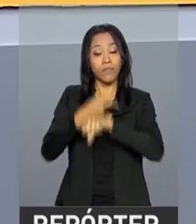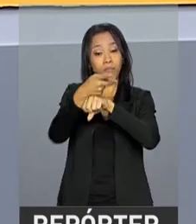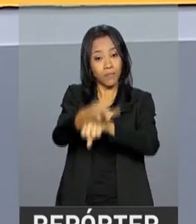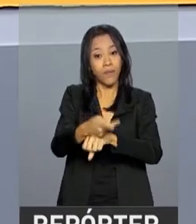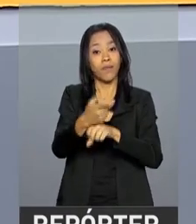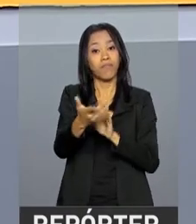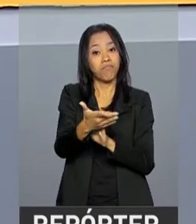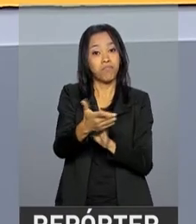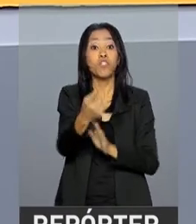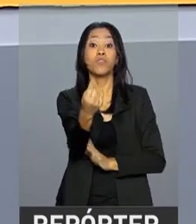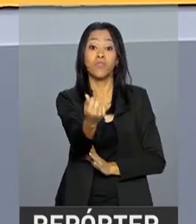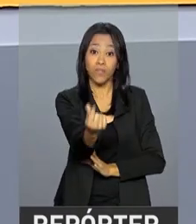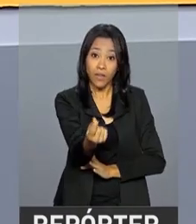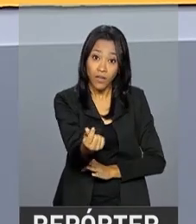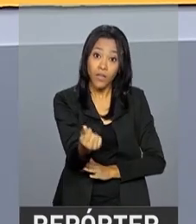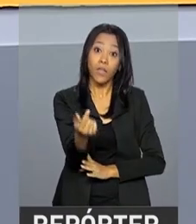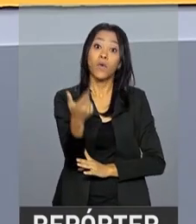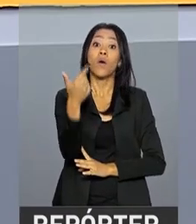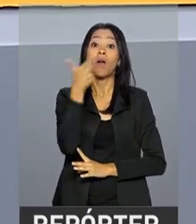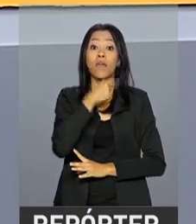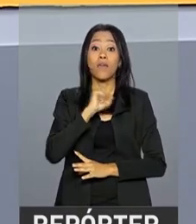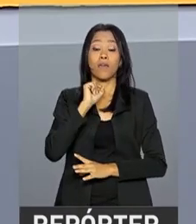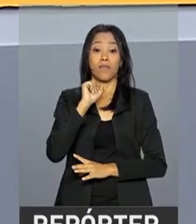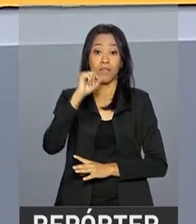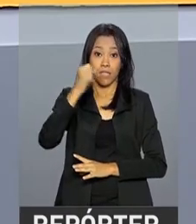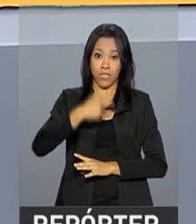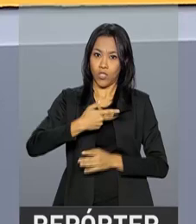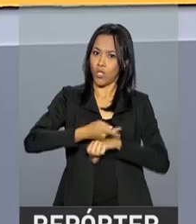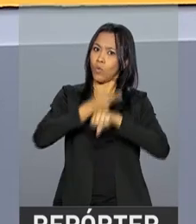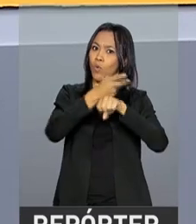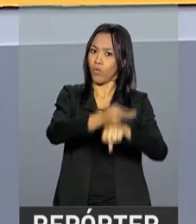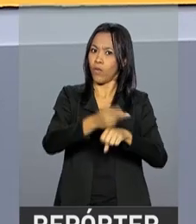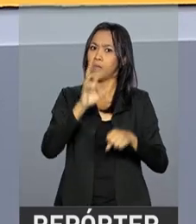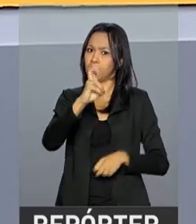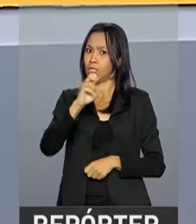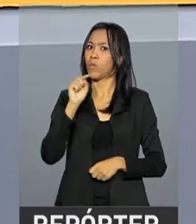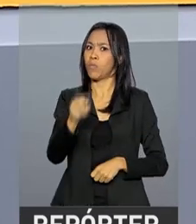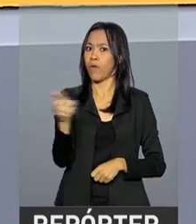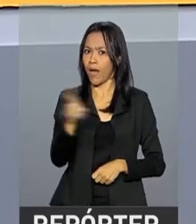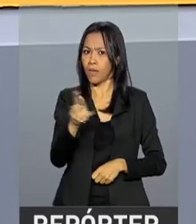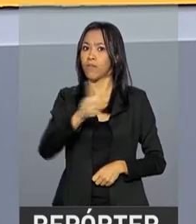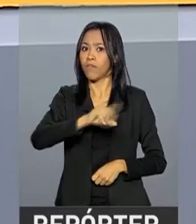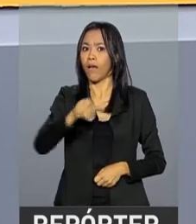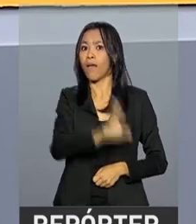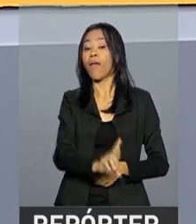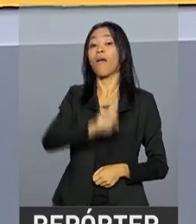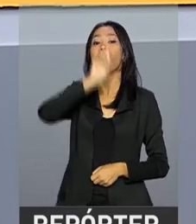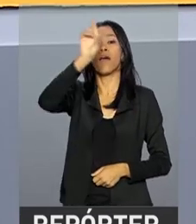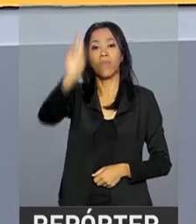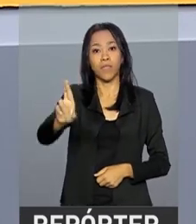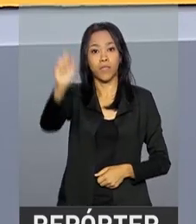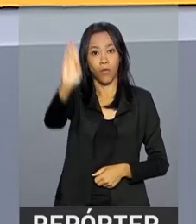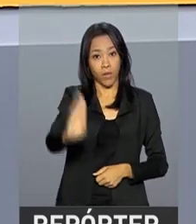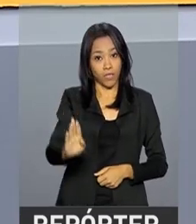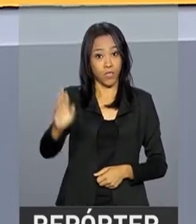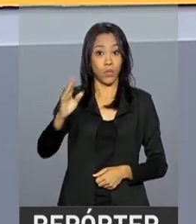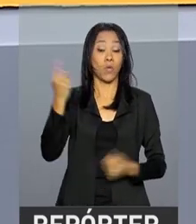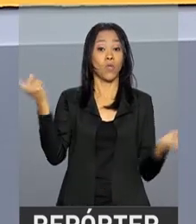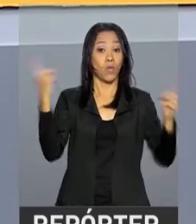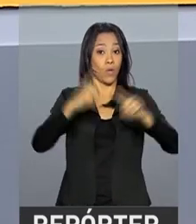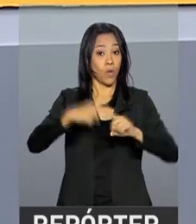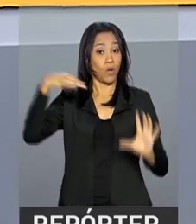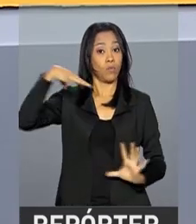dinheiro o vencedor da fase nacional além de troféu e cinco mil reais vai representar o brasil na etapa internacional